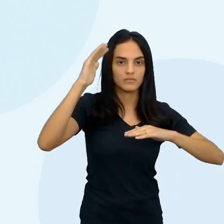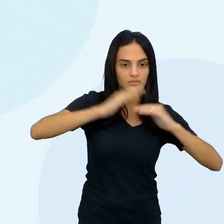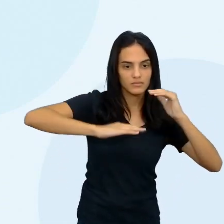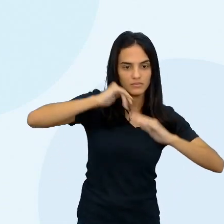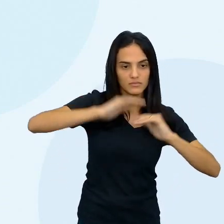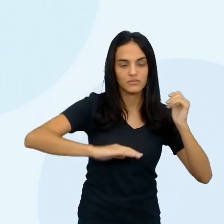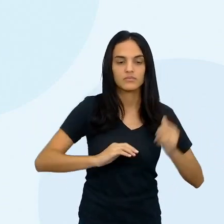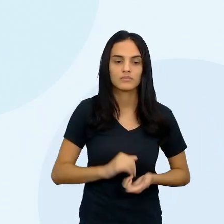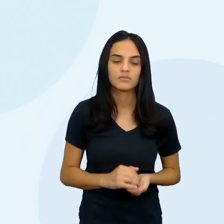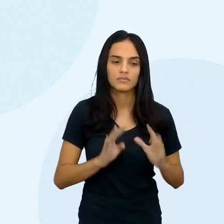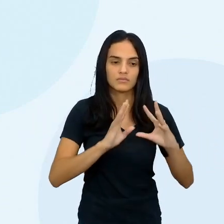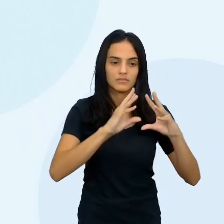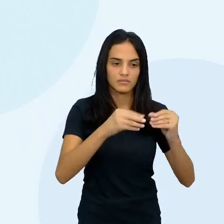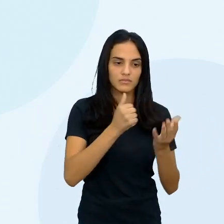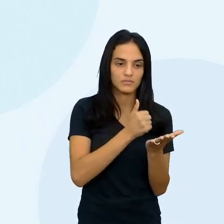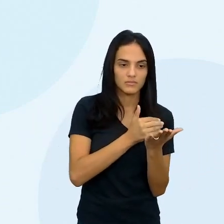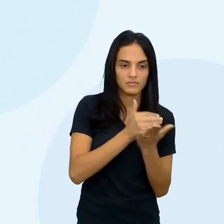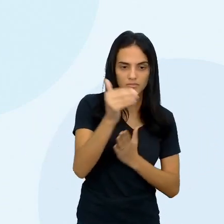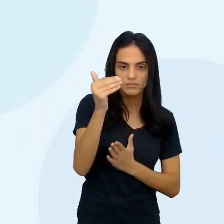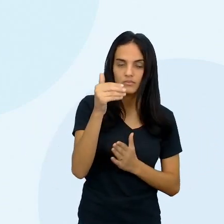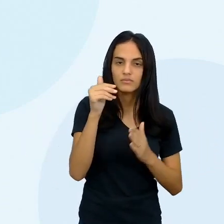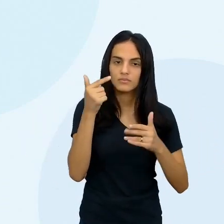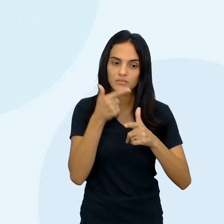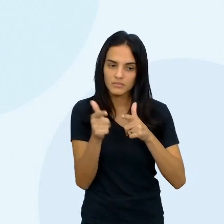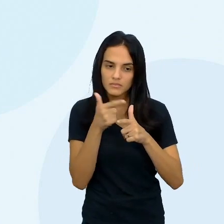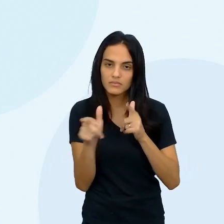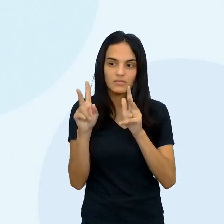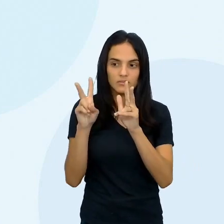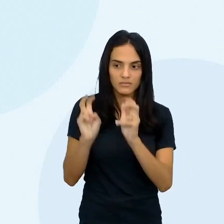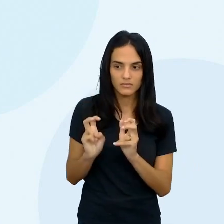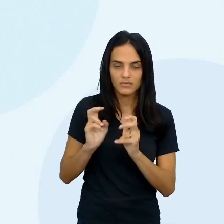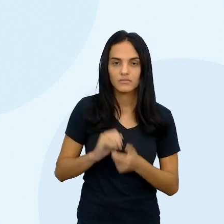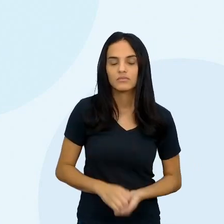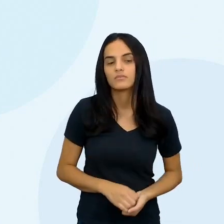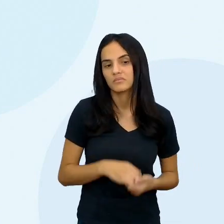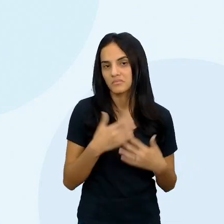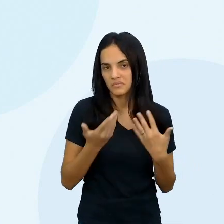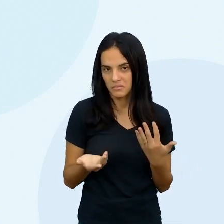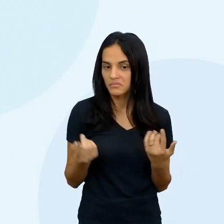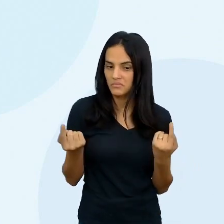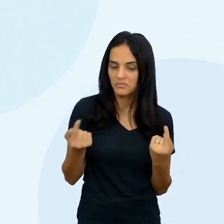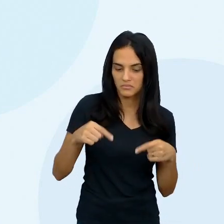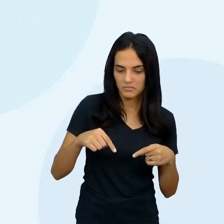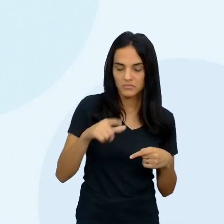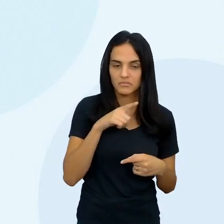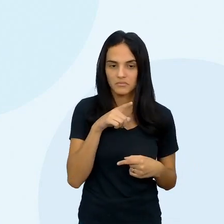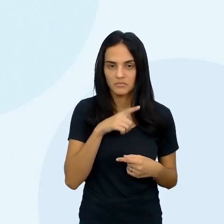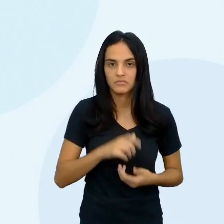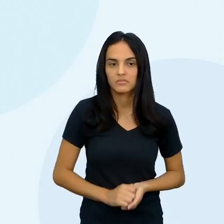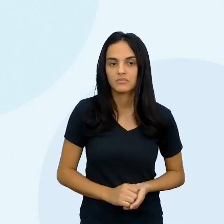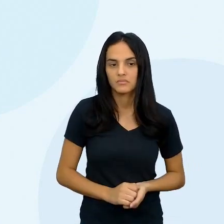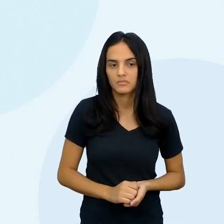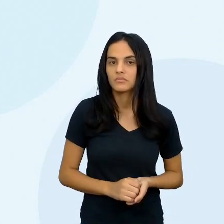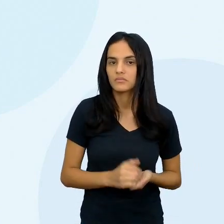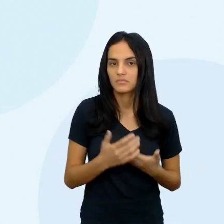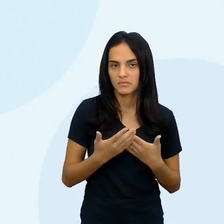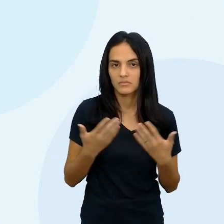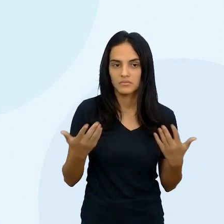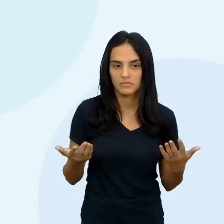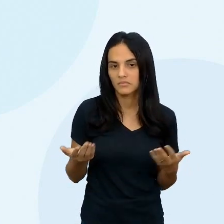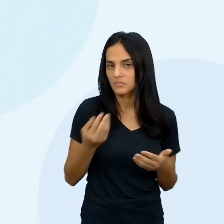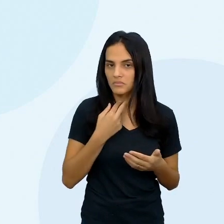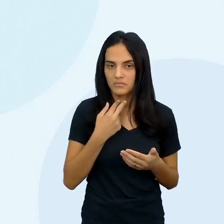habilidades. Tudo começa então com um problema, uma questão que seja desafiadora e que